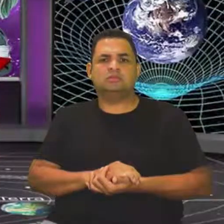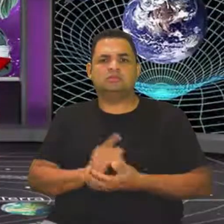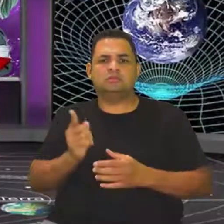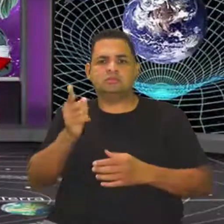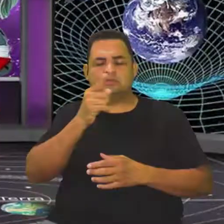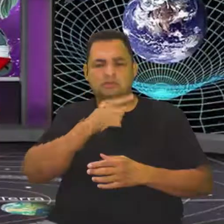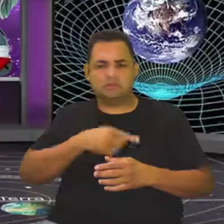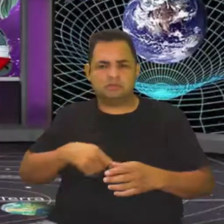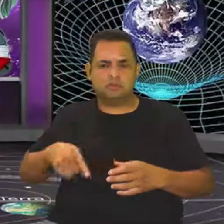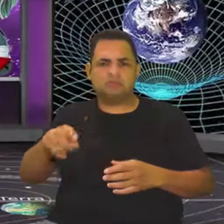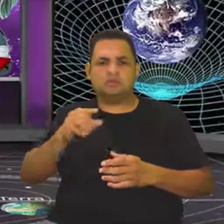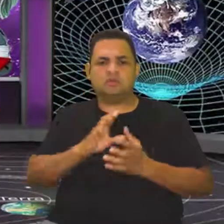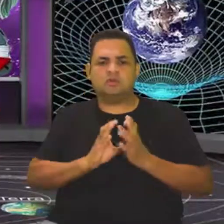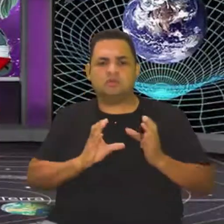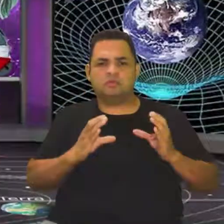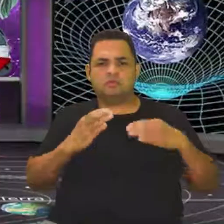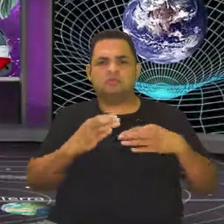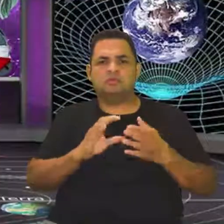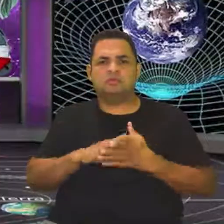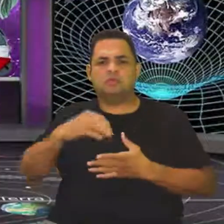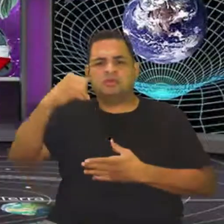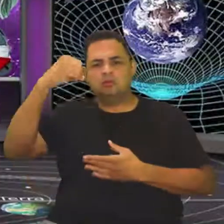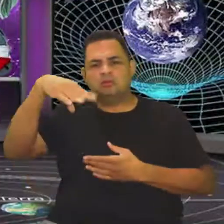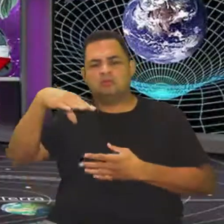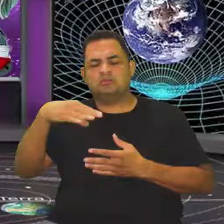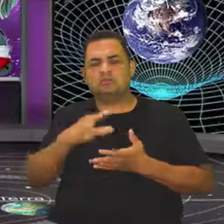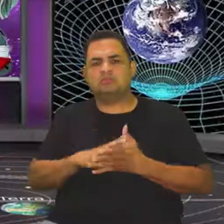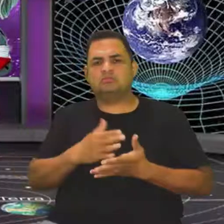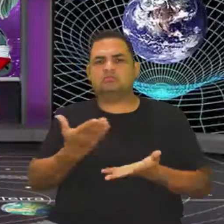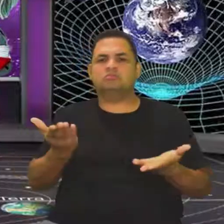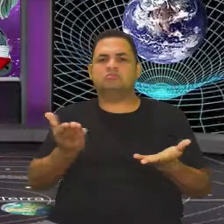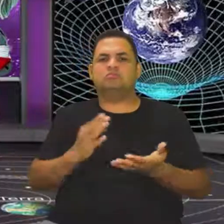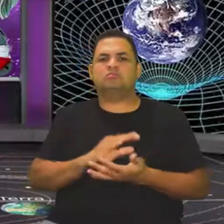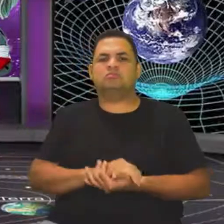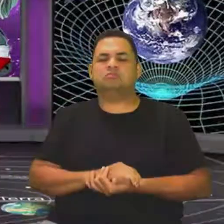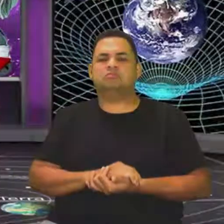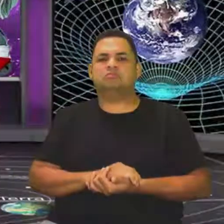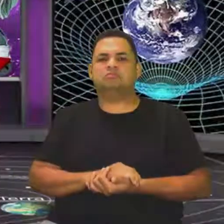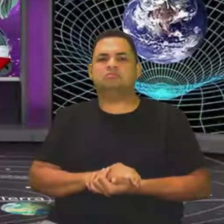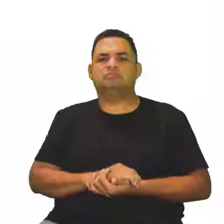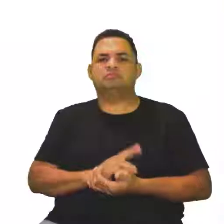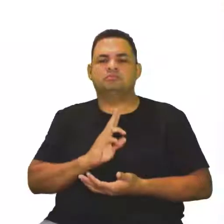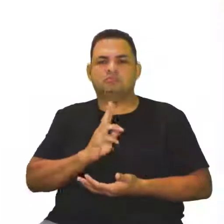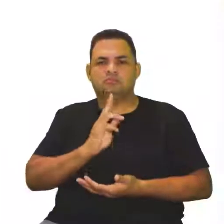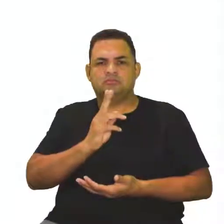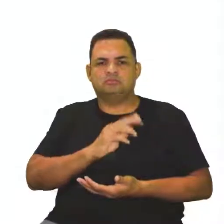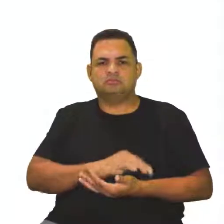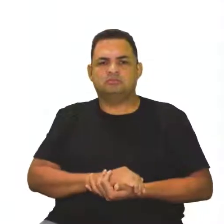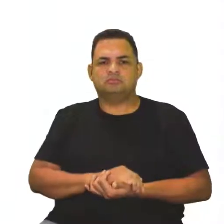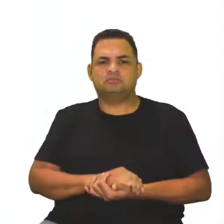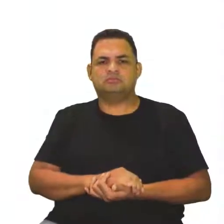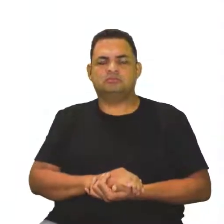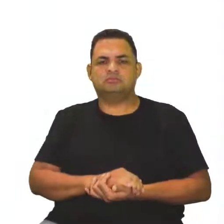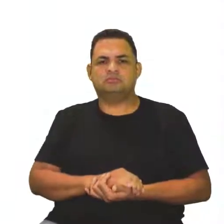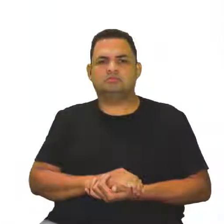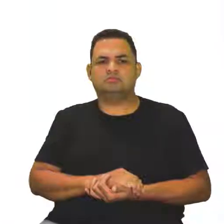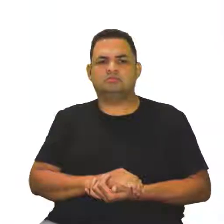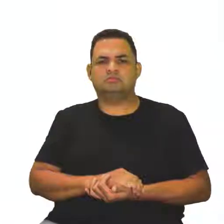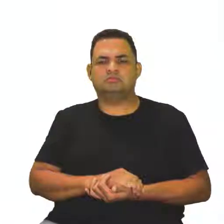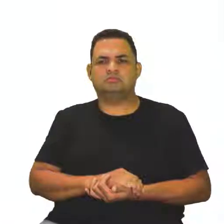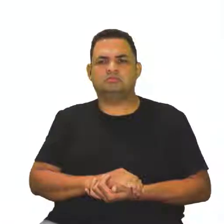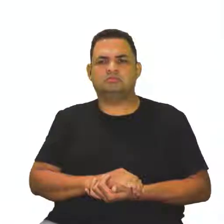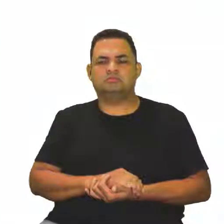circuito, tá bom? Ou o resistor, ou a lâmpada e etc, ok? Vamos continuar, olha só. Então, tá